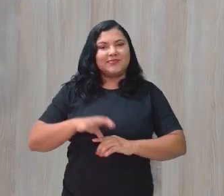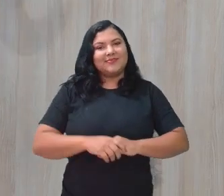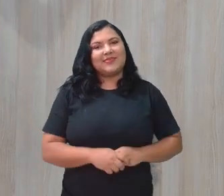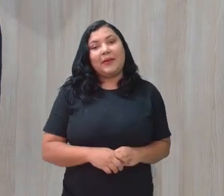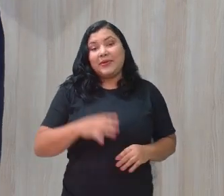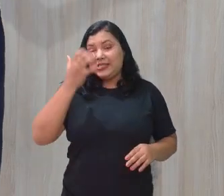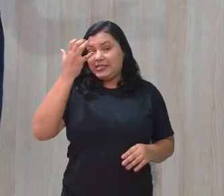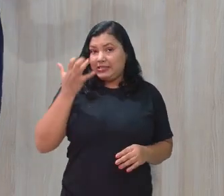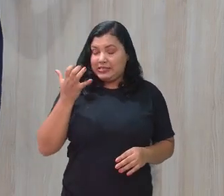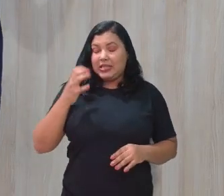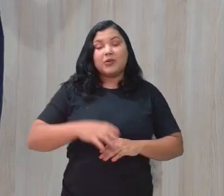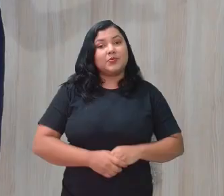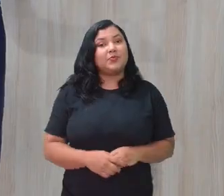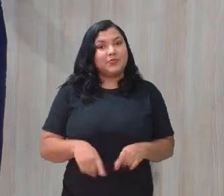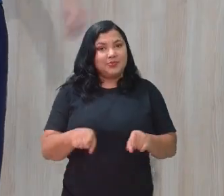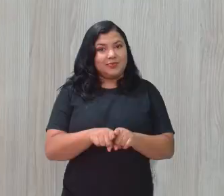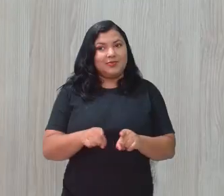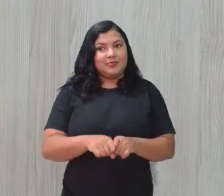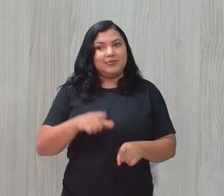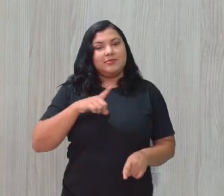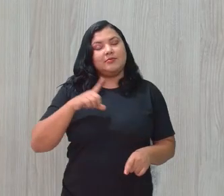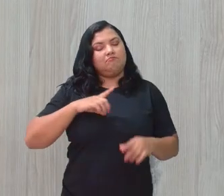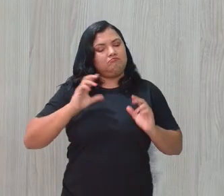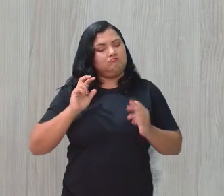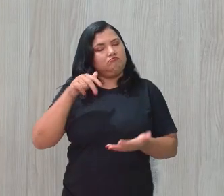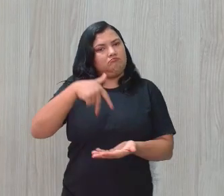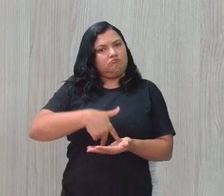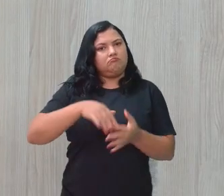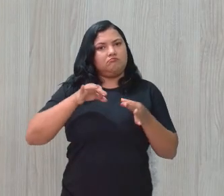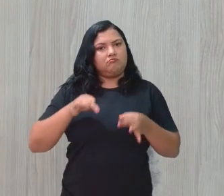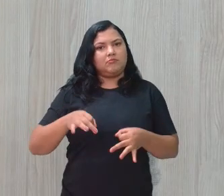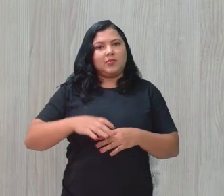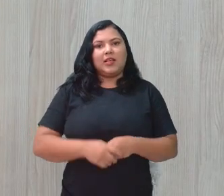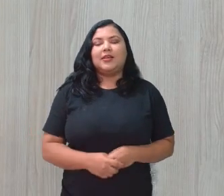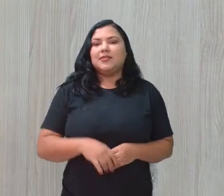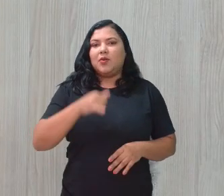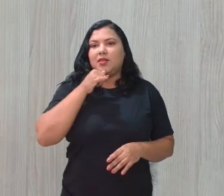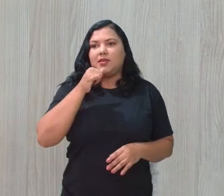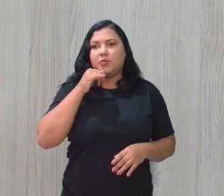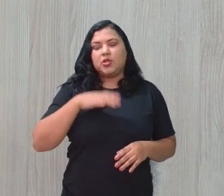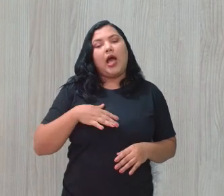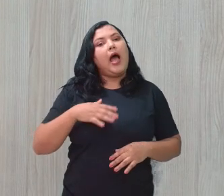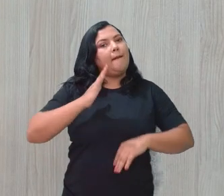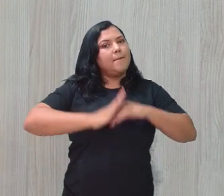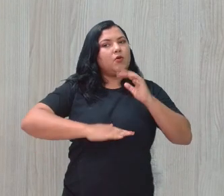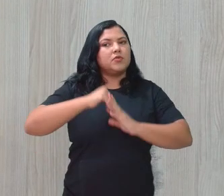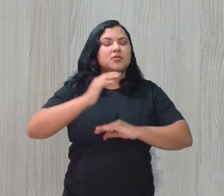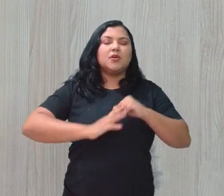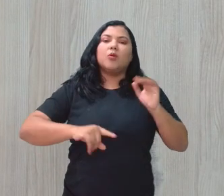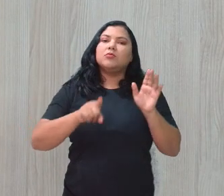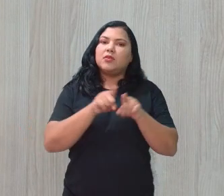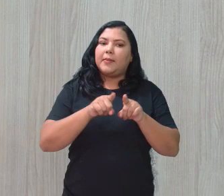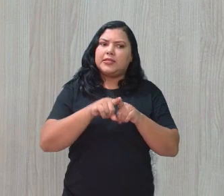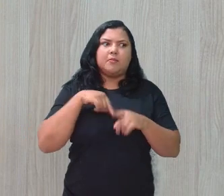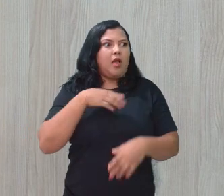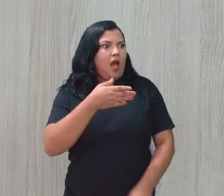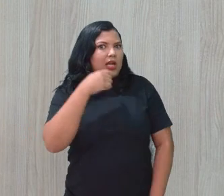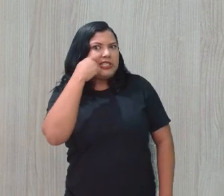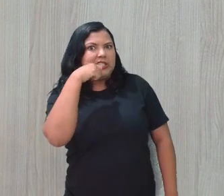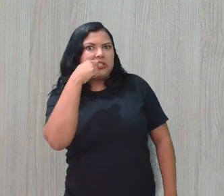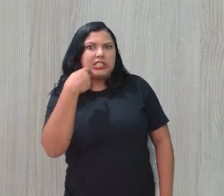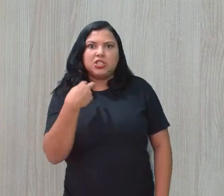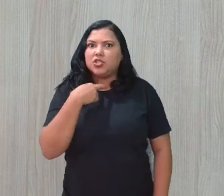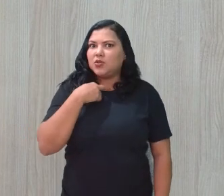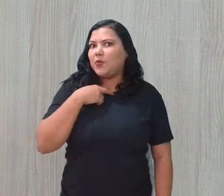sério, né? E por ele ser sério, E por ele ter uma posição, exatamente. E muitas vezes a profissão leva a isso também. Ah, mas é um dentista,